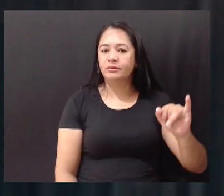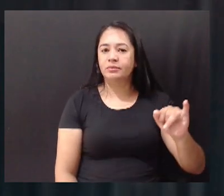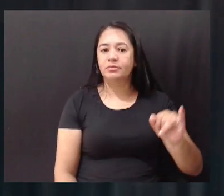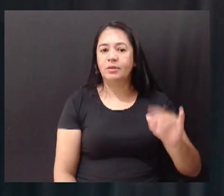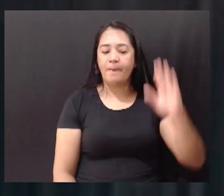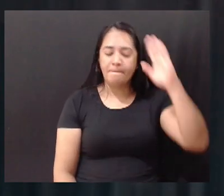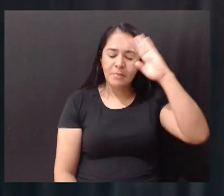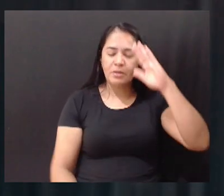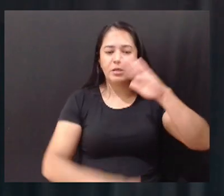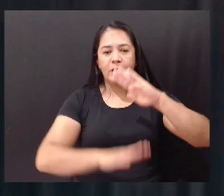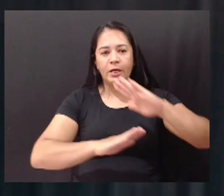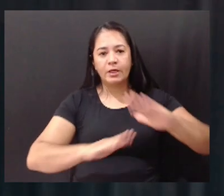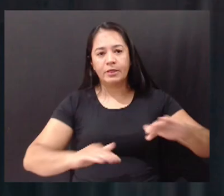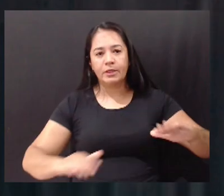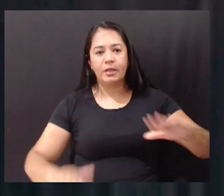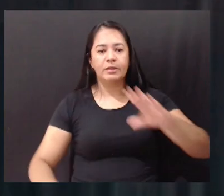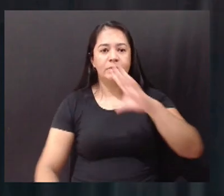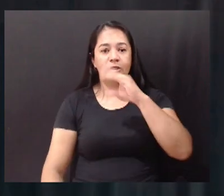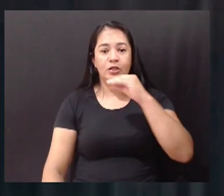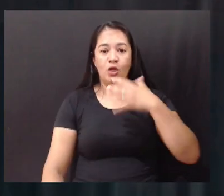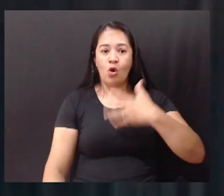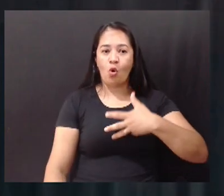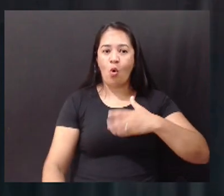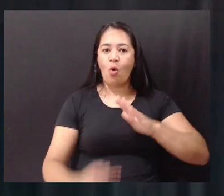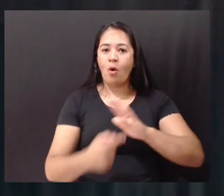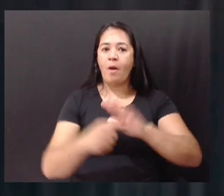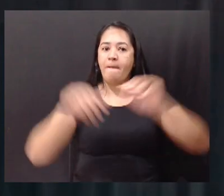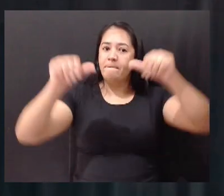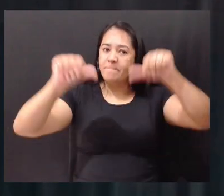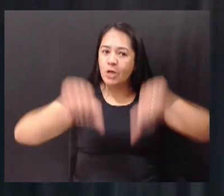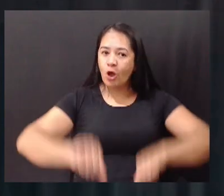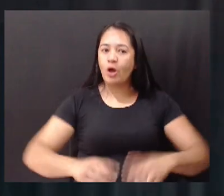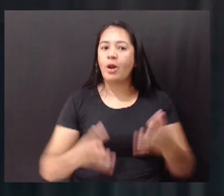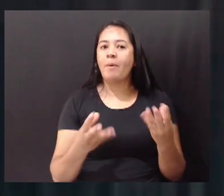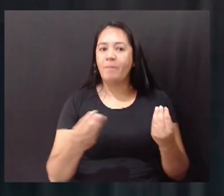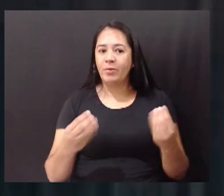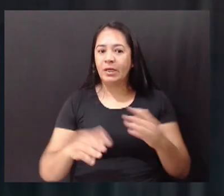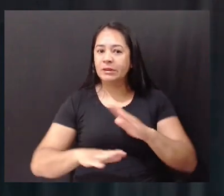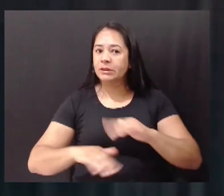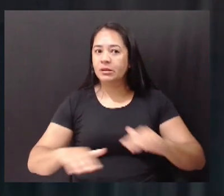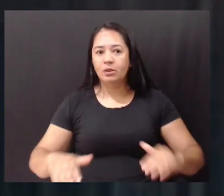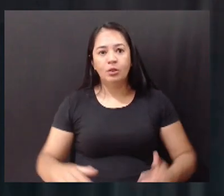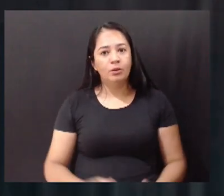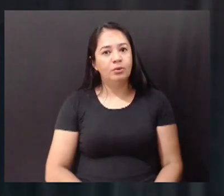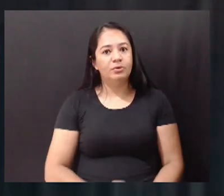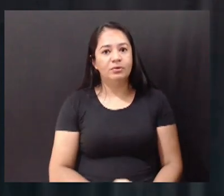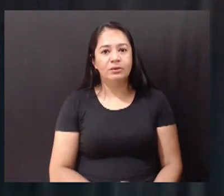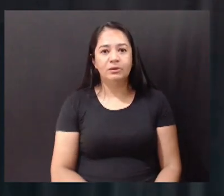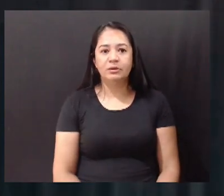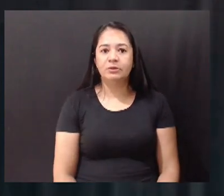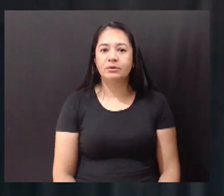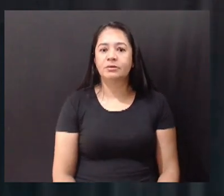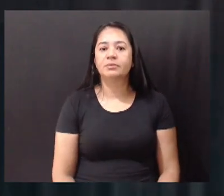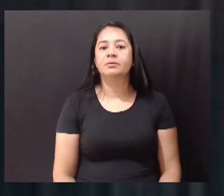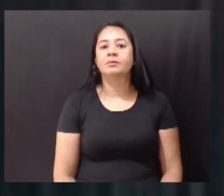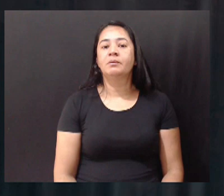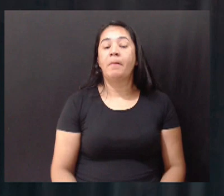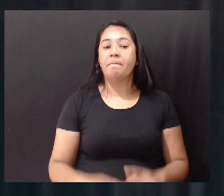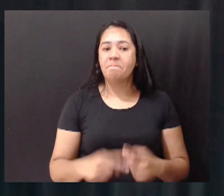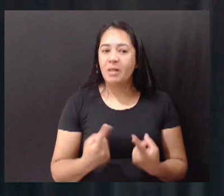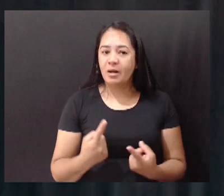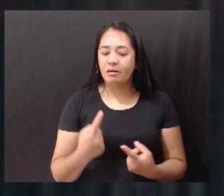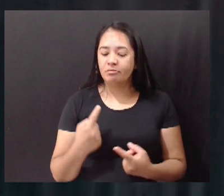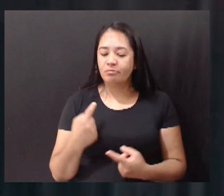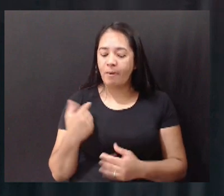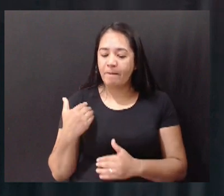crianças, em adolescentes, o comportamento vai piorar muito. A criança vai ficar bem difícil de manejar. Mas com o